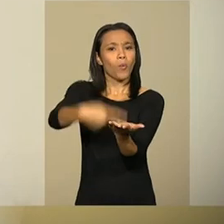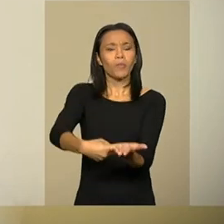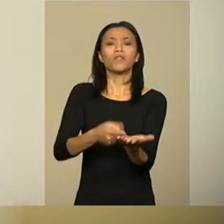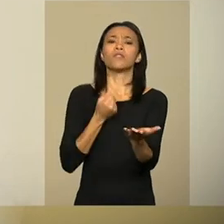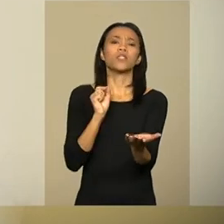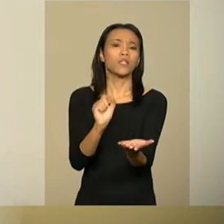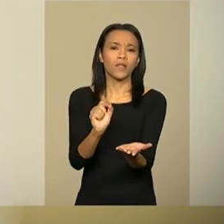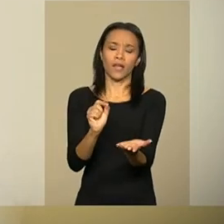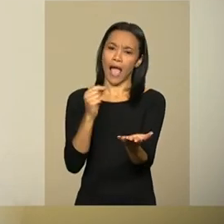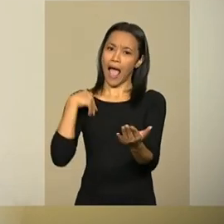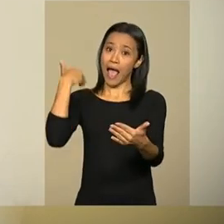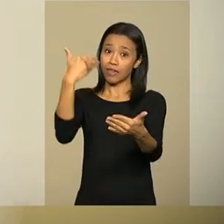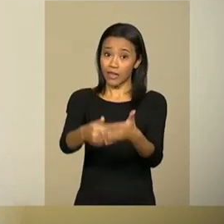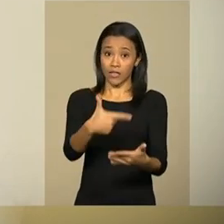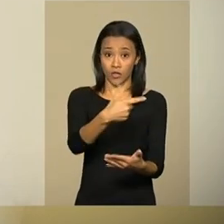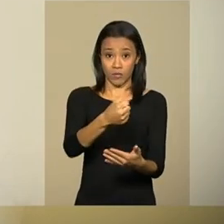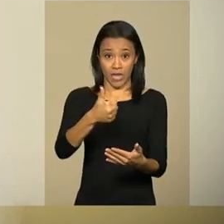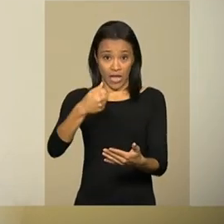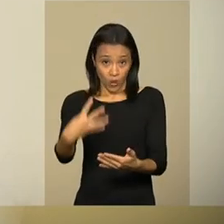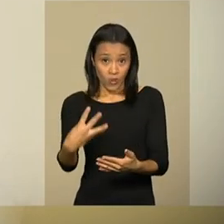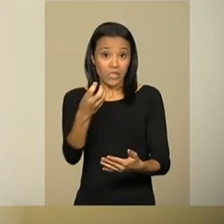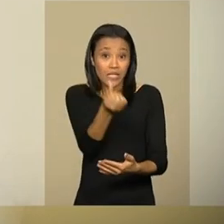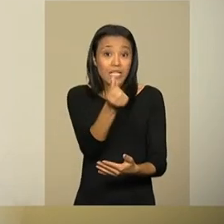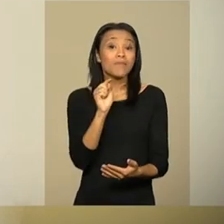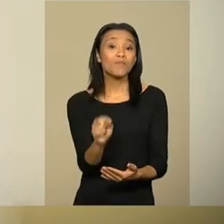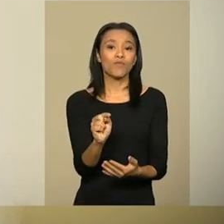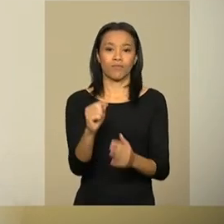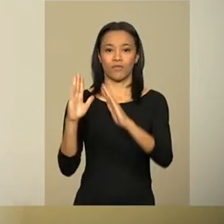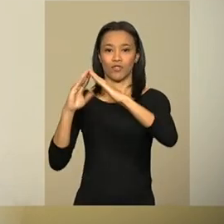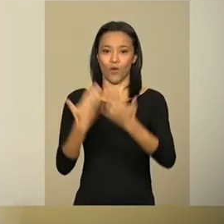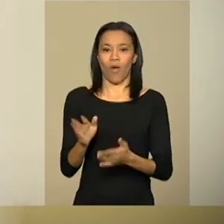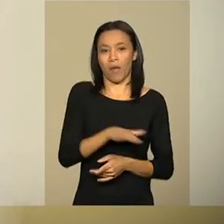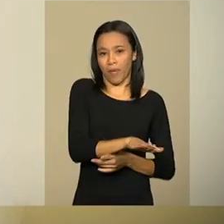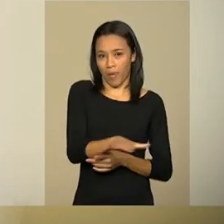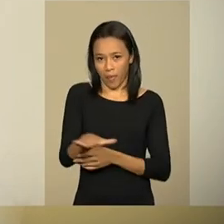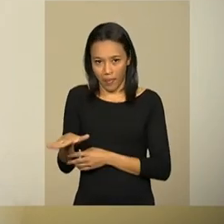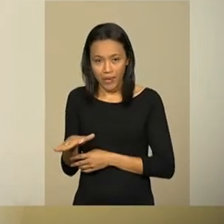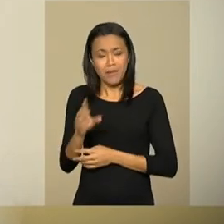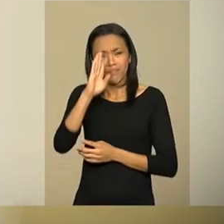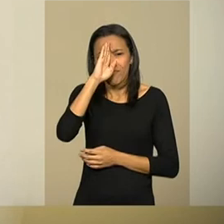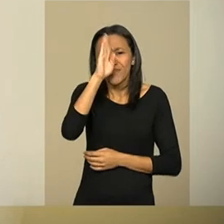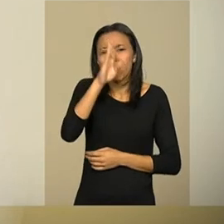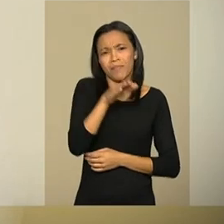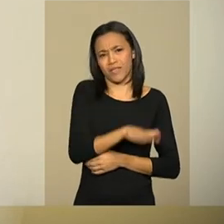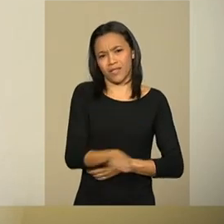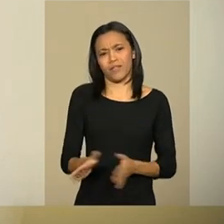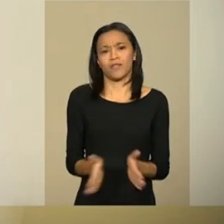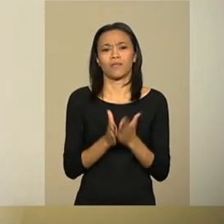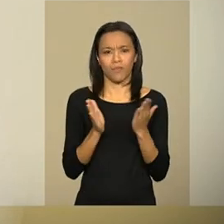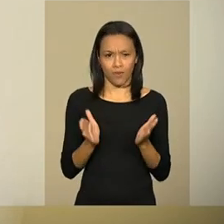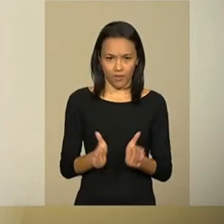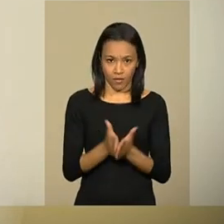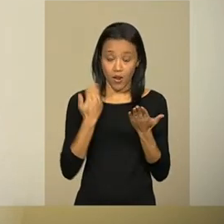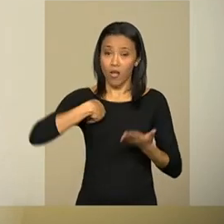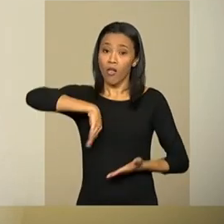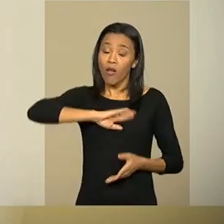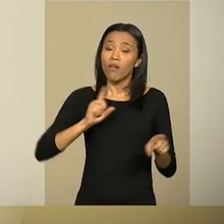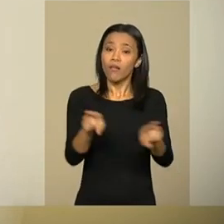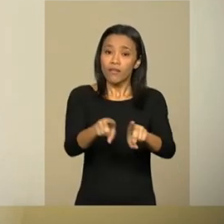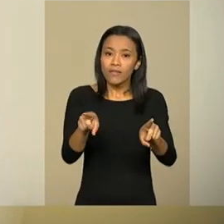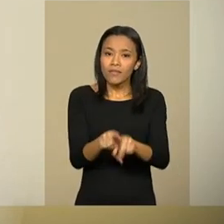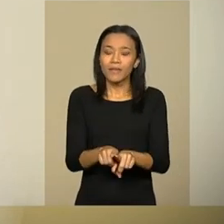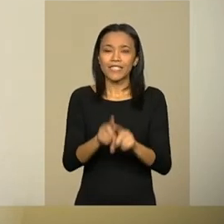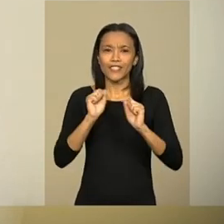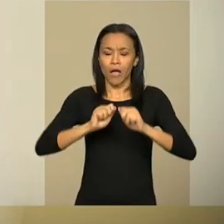construir até 2014 6 mil creches especialmente para as crianças mais pobres nós também estamos